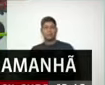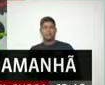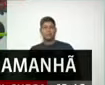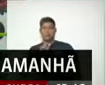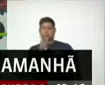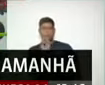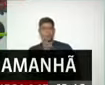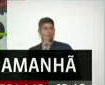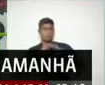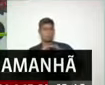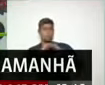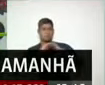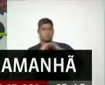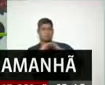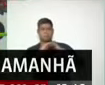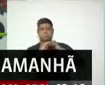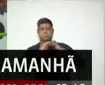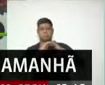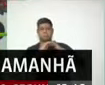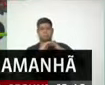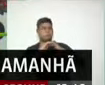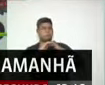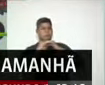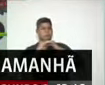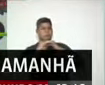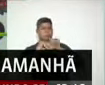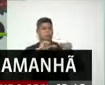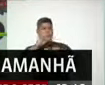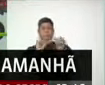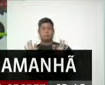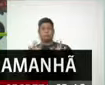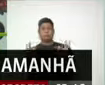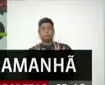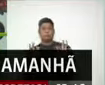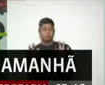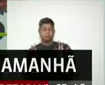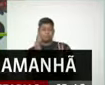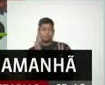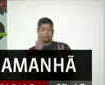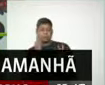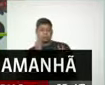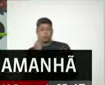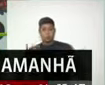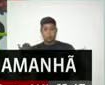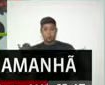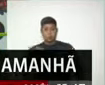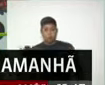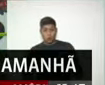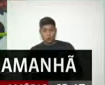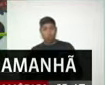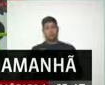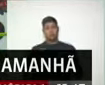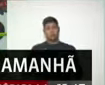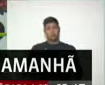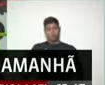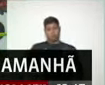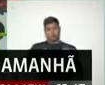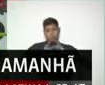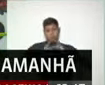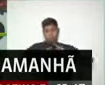na mesma linha em suficiente é por isso que edição extra do diário oficial